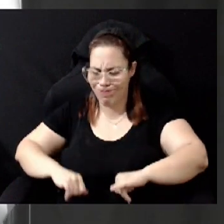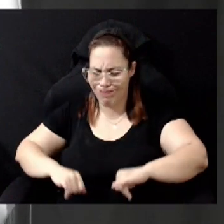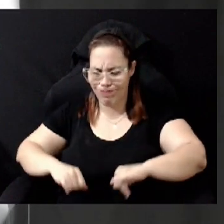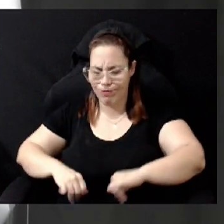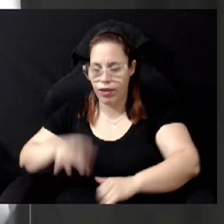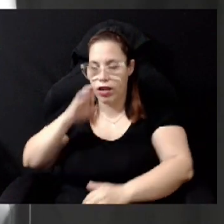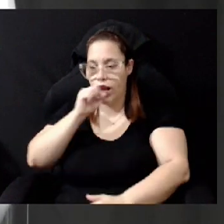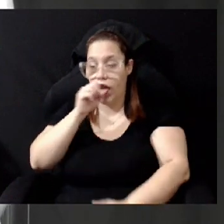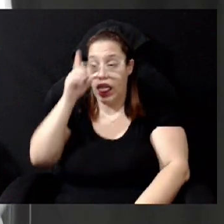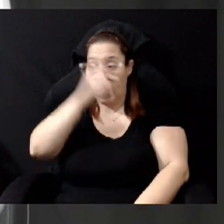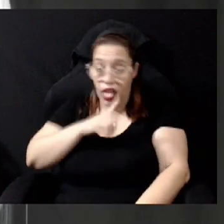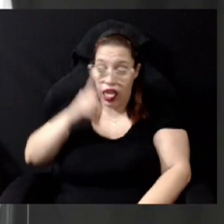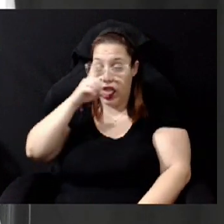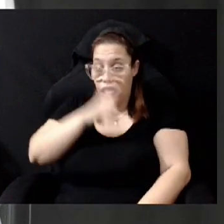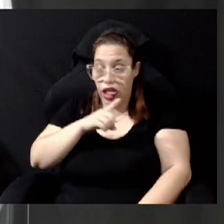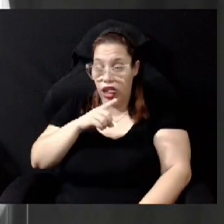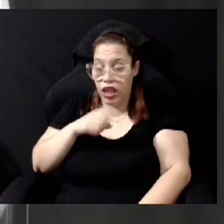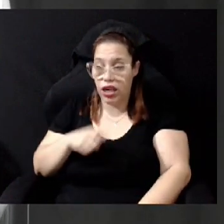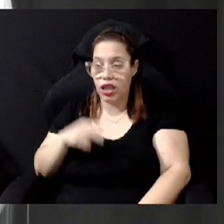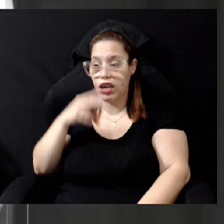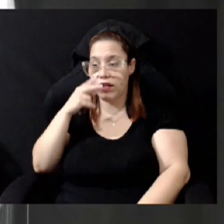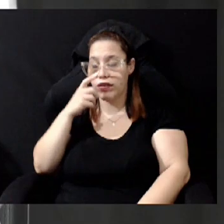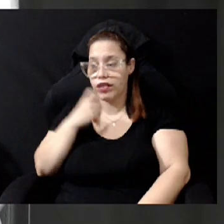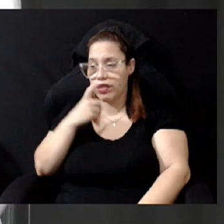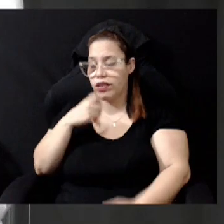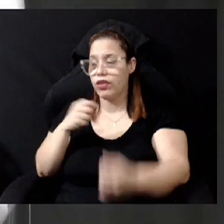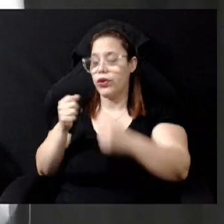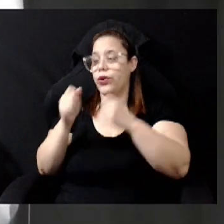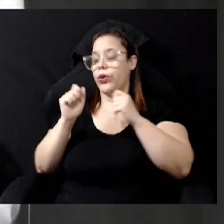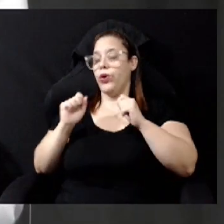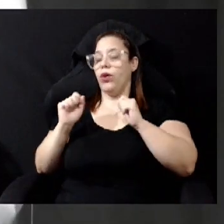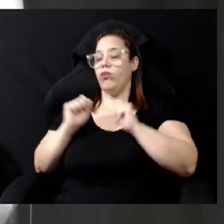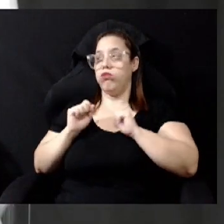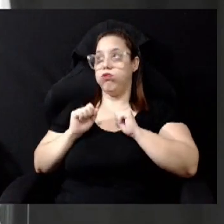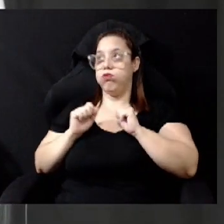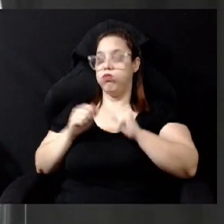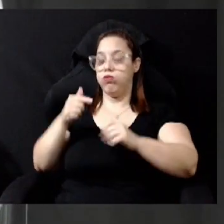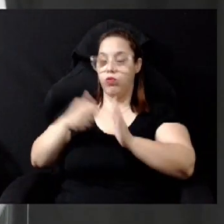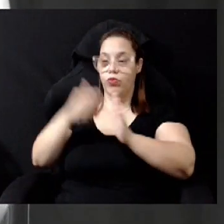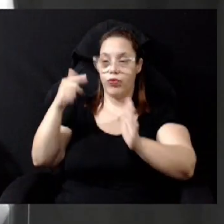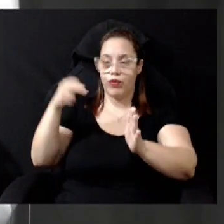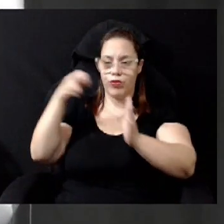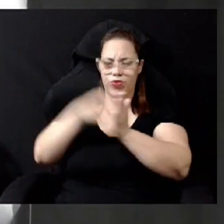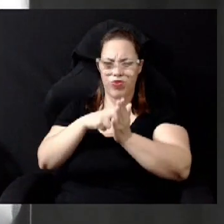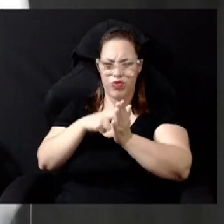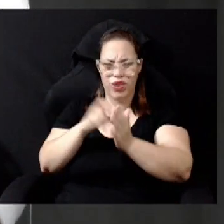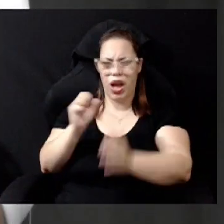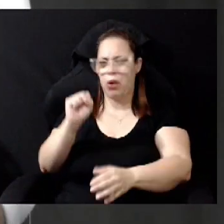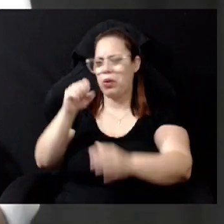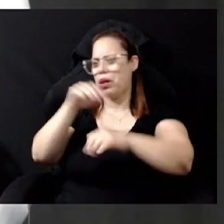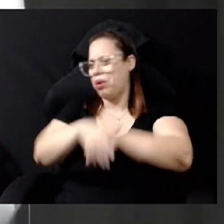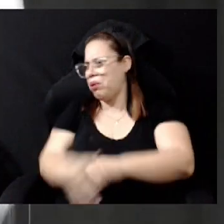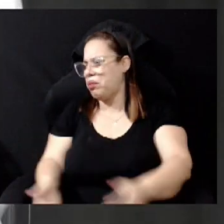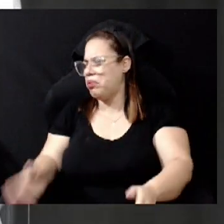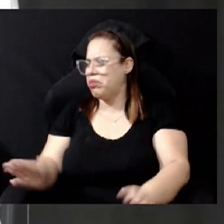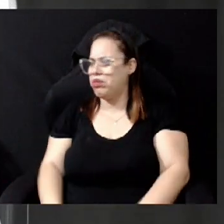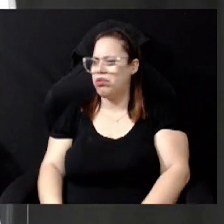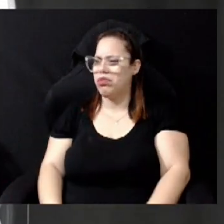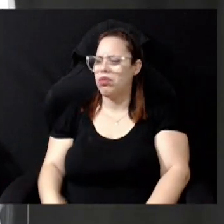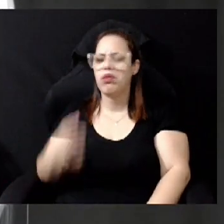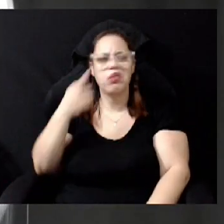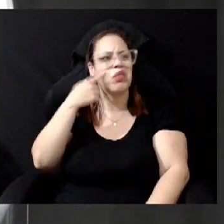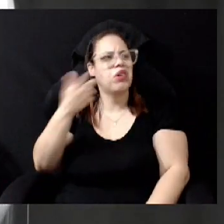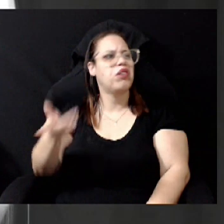feriado, dia santo, sábado, domingo, feriado, abria a farmácia às 7 da manhã, fechava às 8 da noite, e eu via tudo aquilo, eu falava, cara,